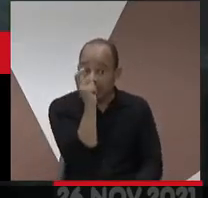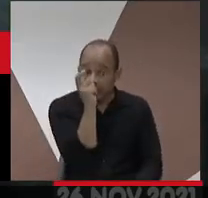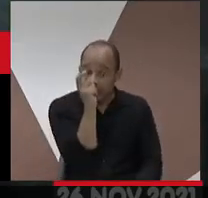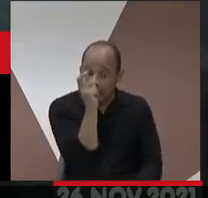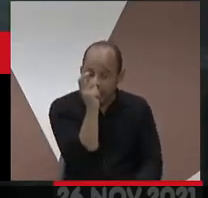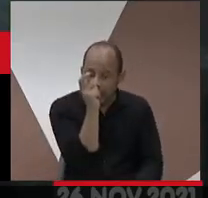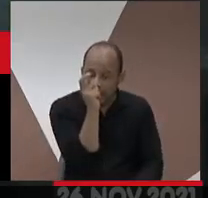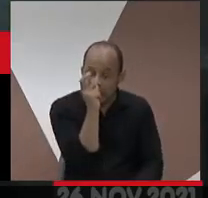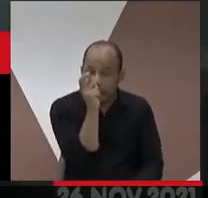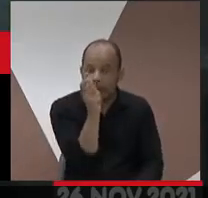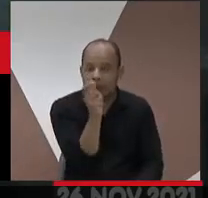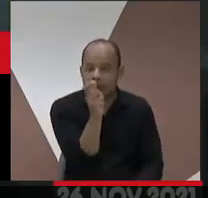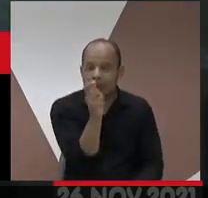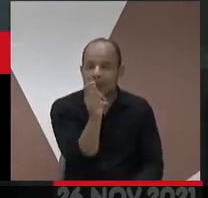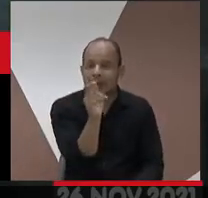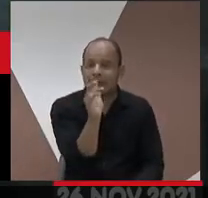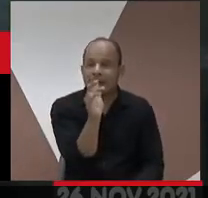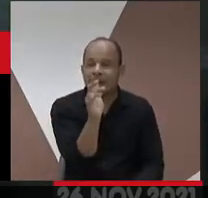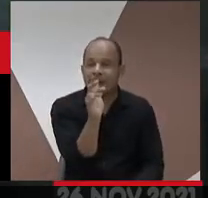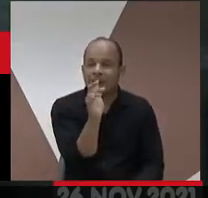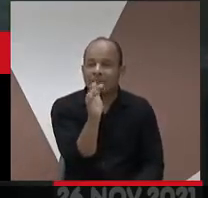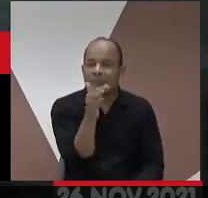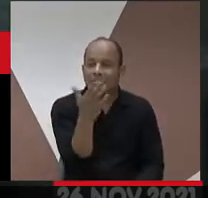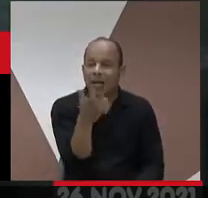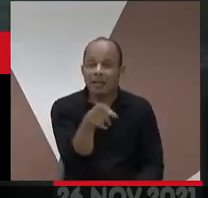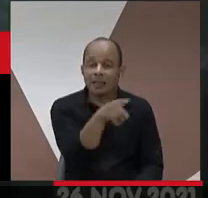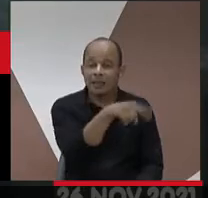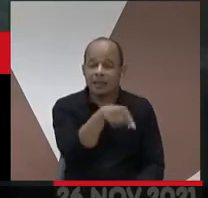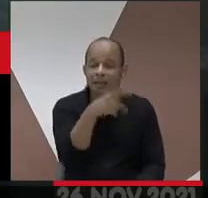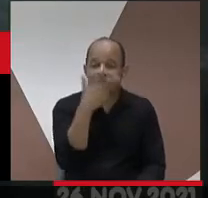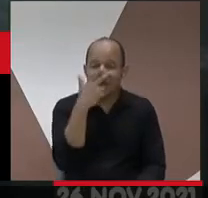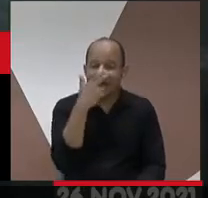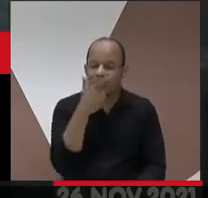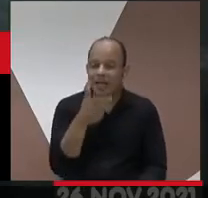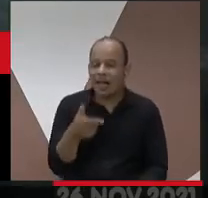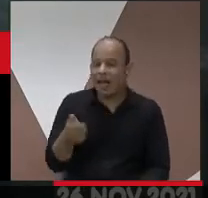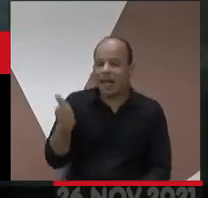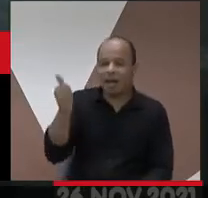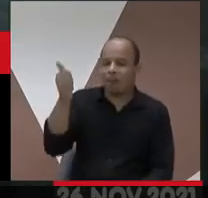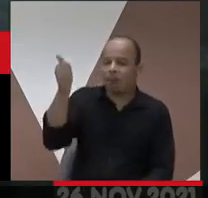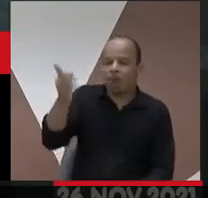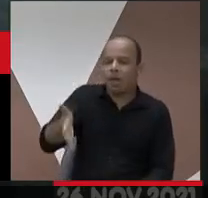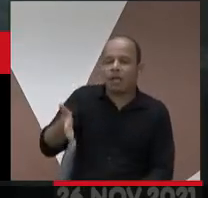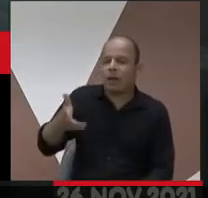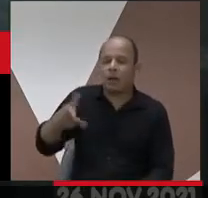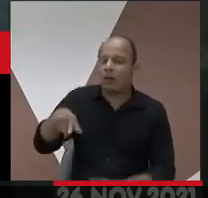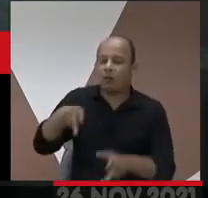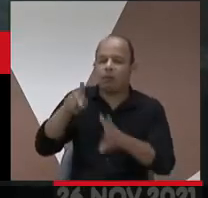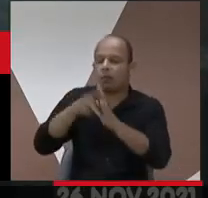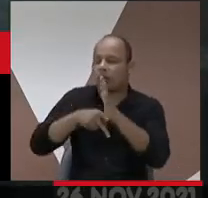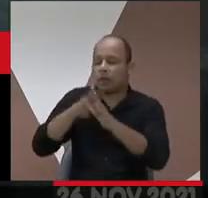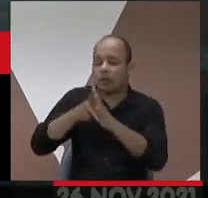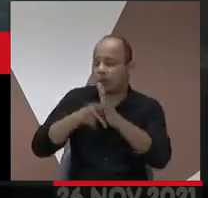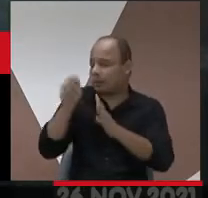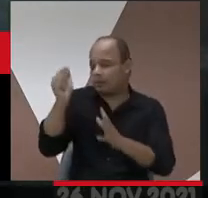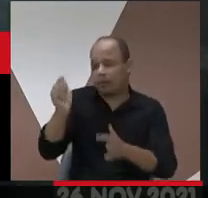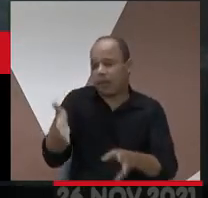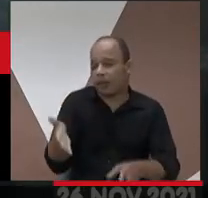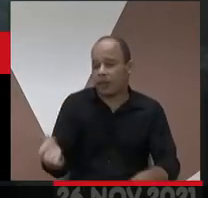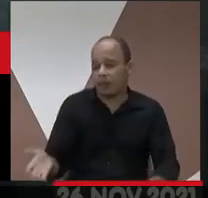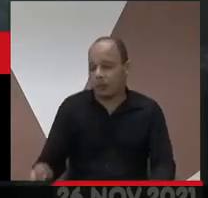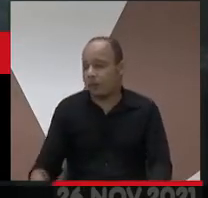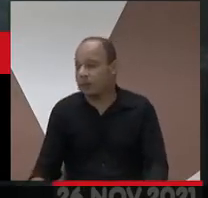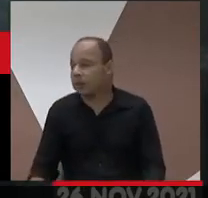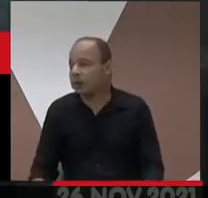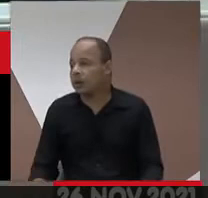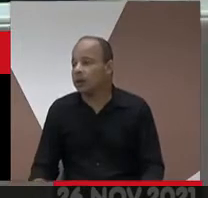balizar todo esse grande projeto, que terá um impacto fabuloso no desenvolvimento, se for bem conduzido,